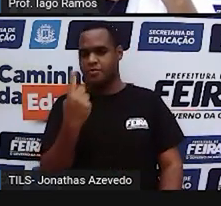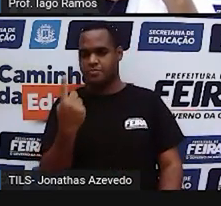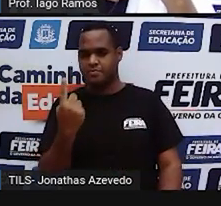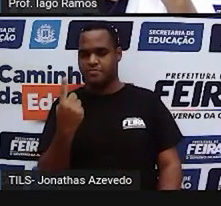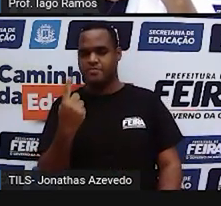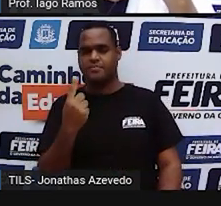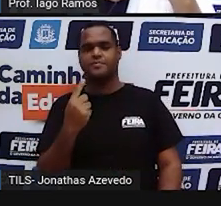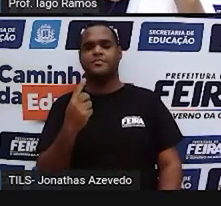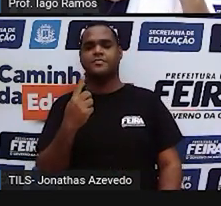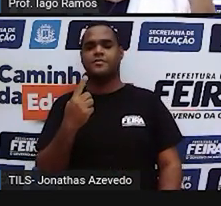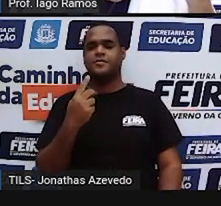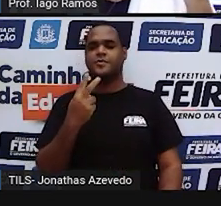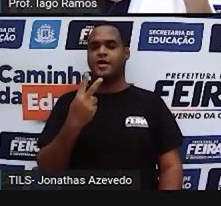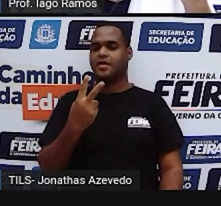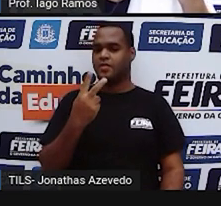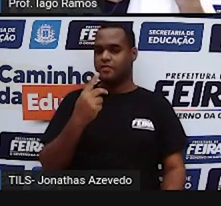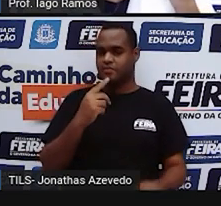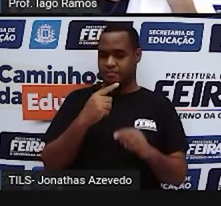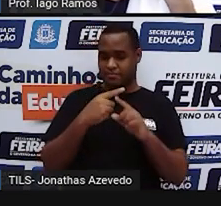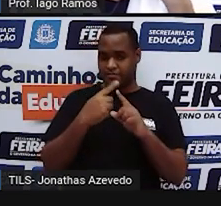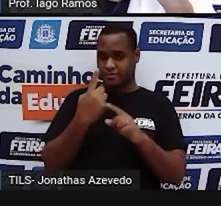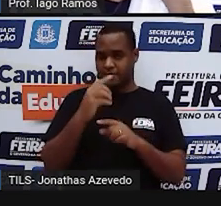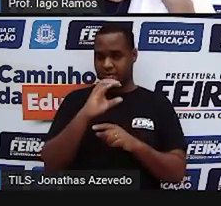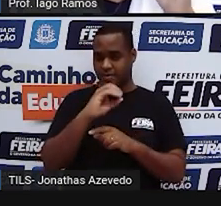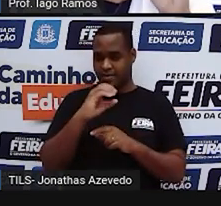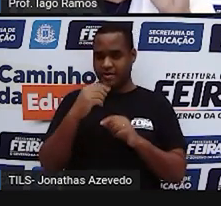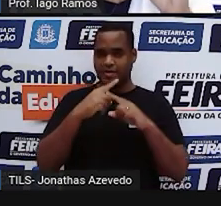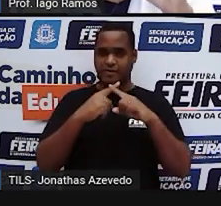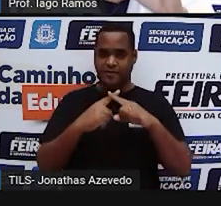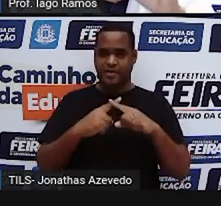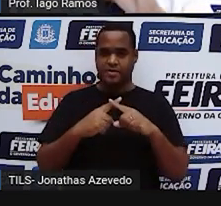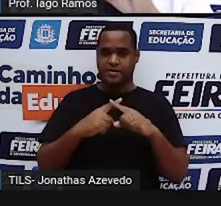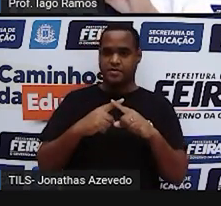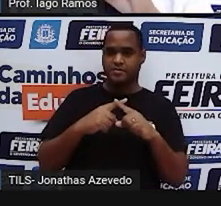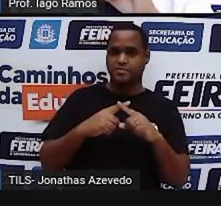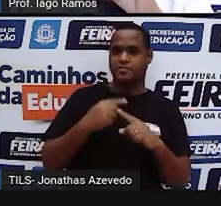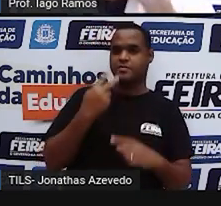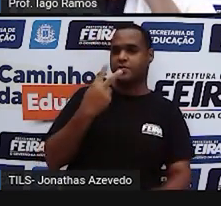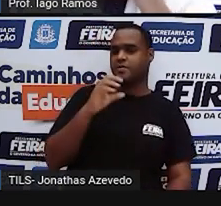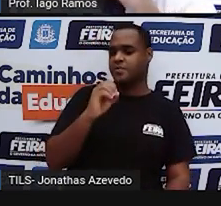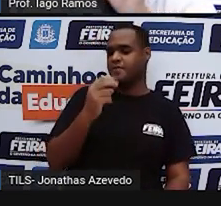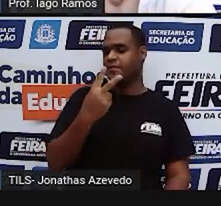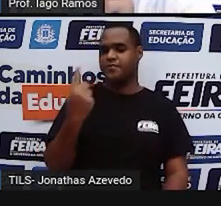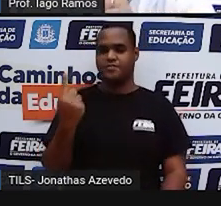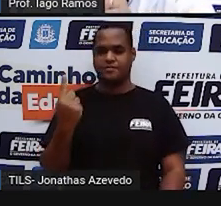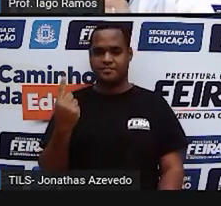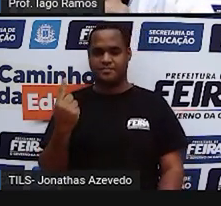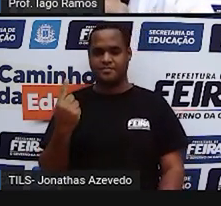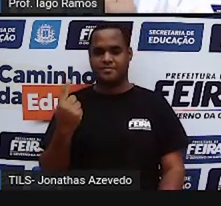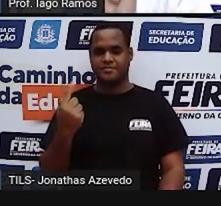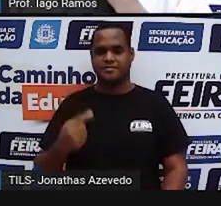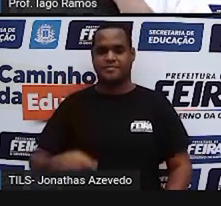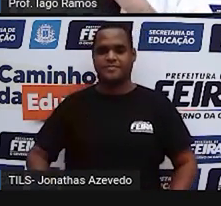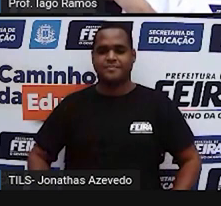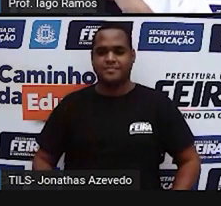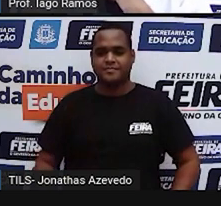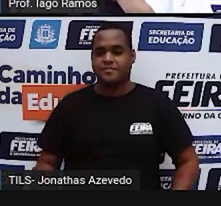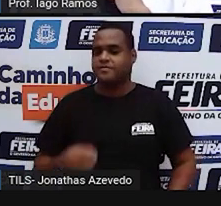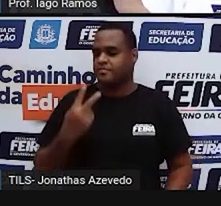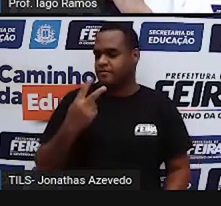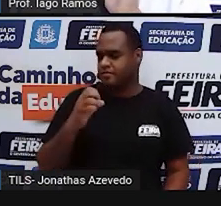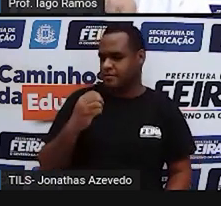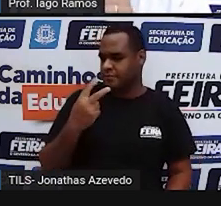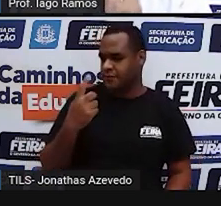vai dar 2021 100x mais 2021 Segura esse